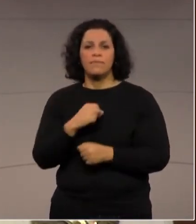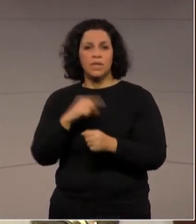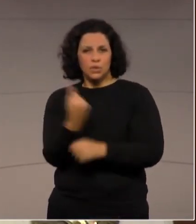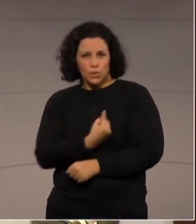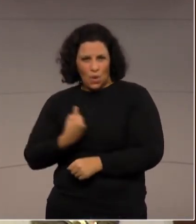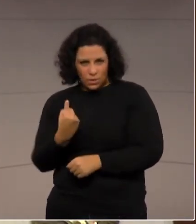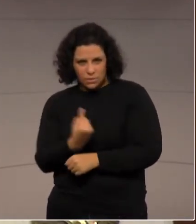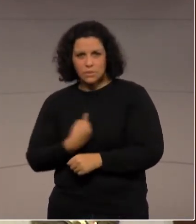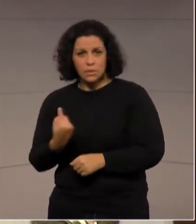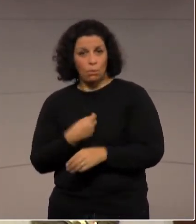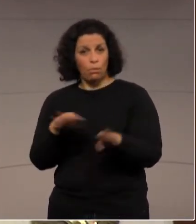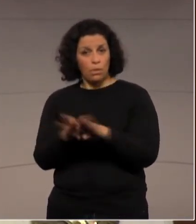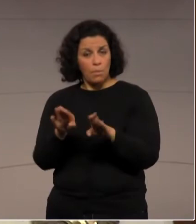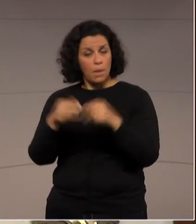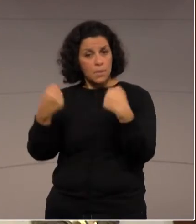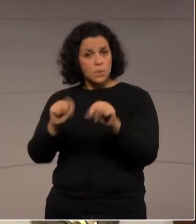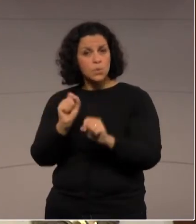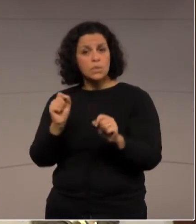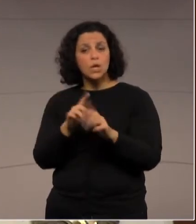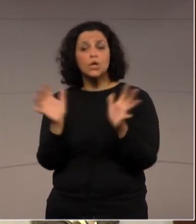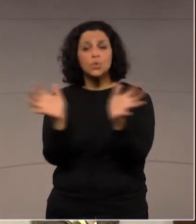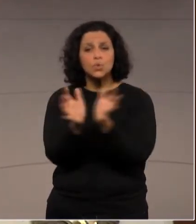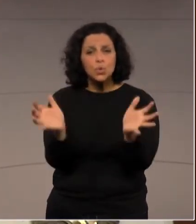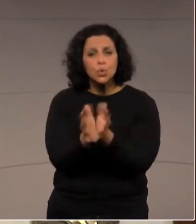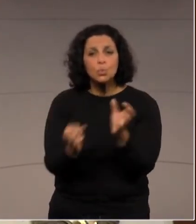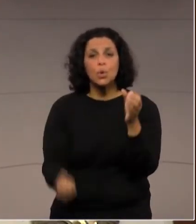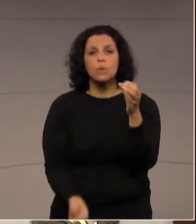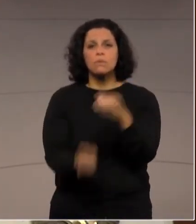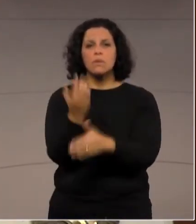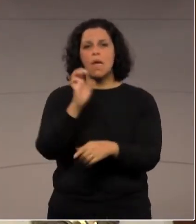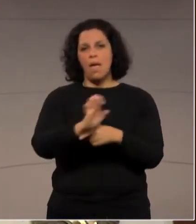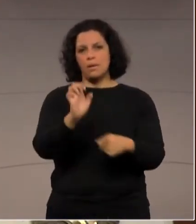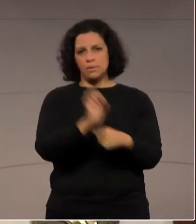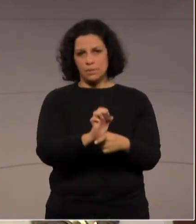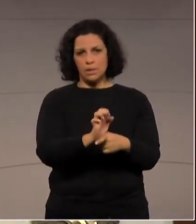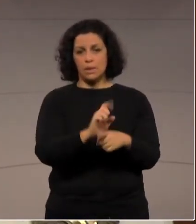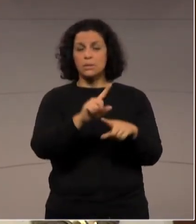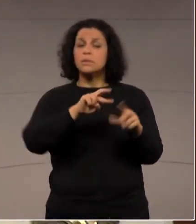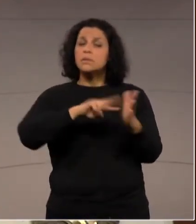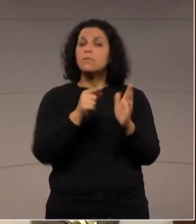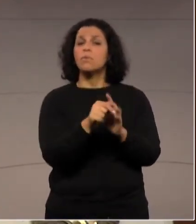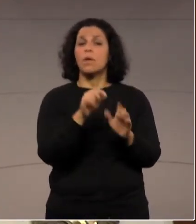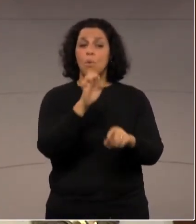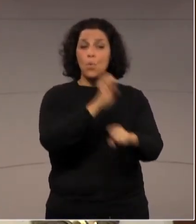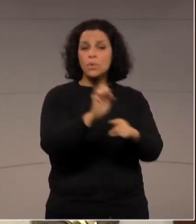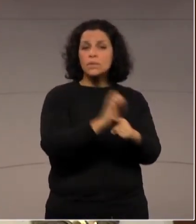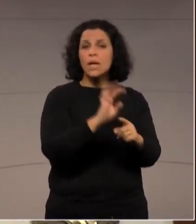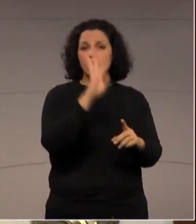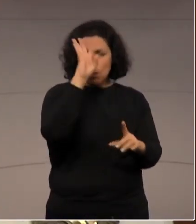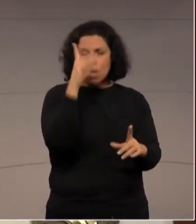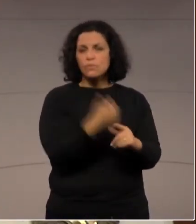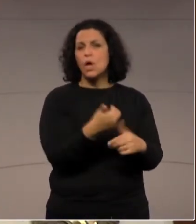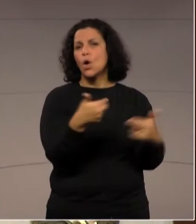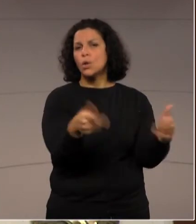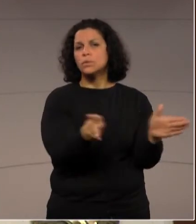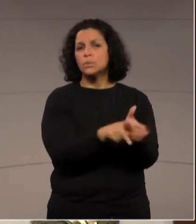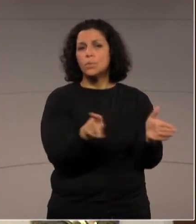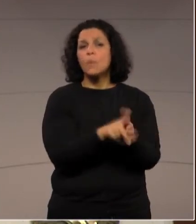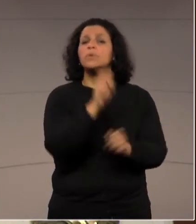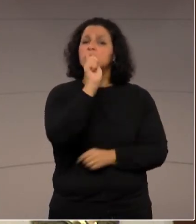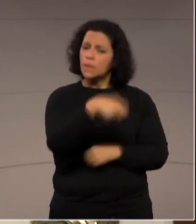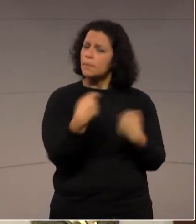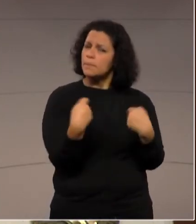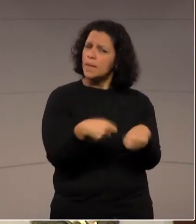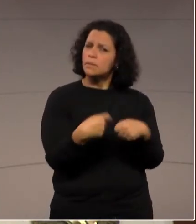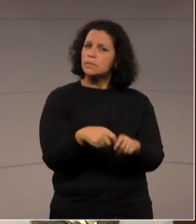fazer e da necessidade coletiva vem o estado isso significa que o estado tem que resolver muitas coisas sim